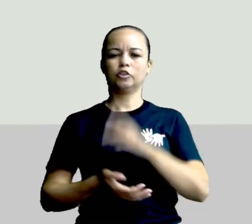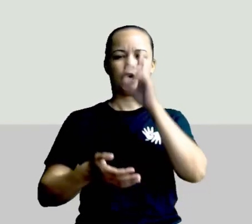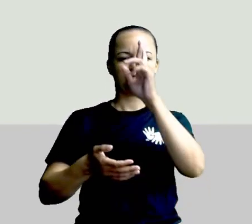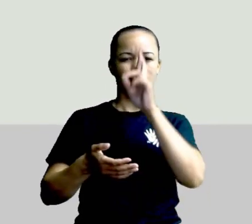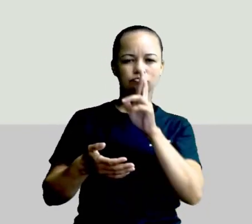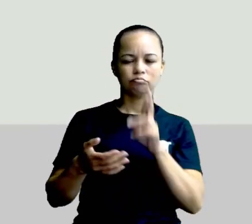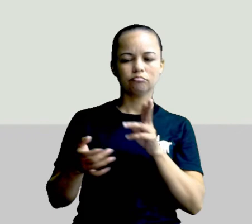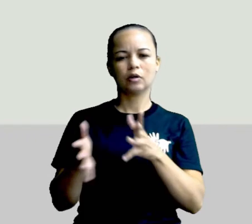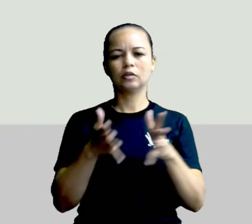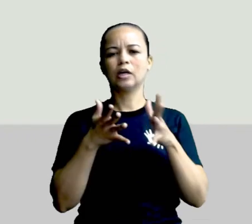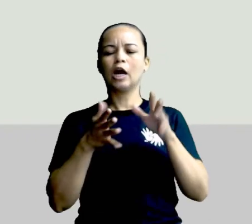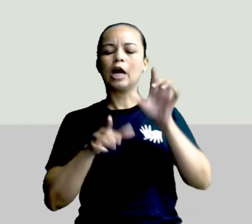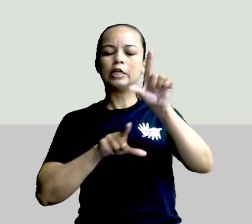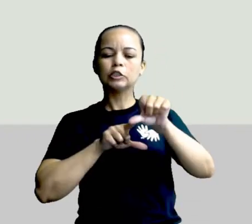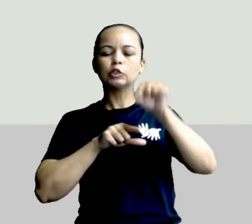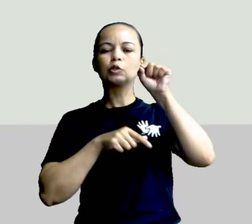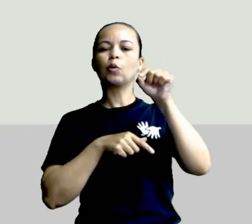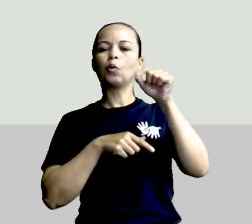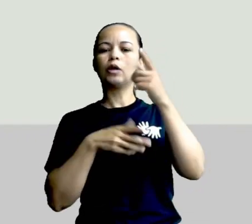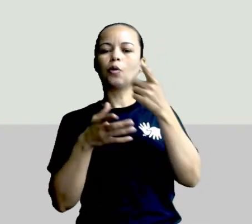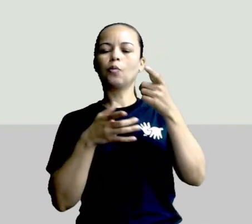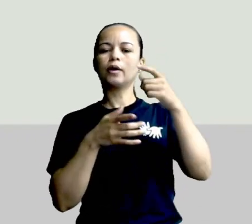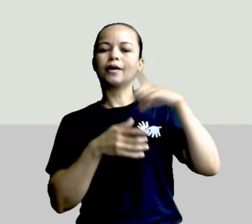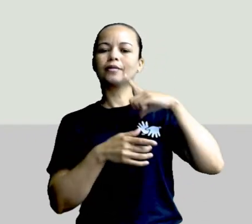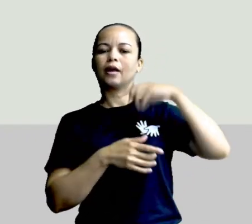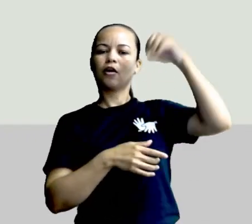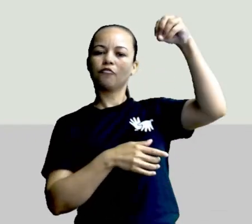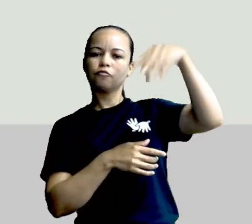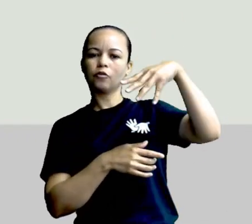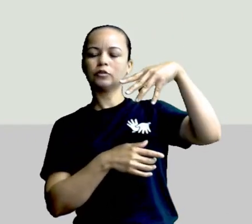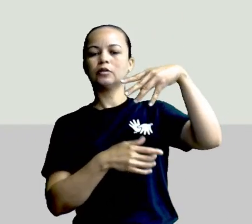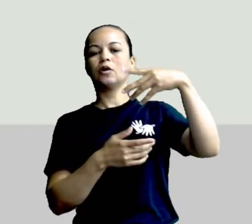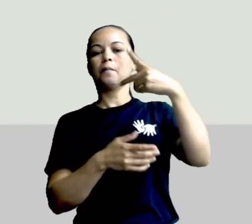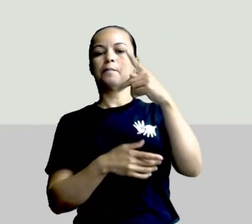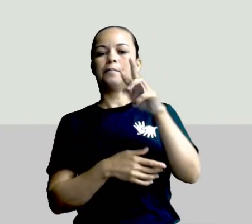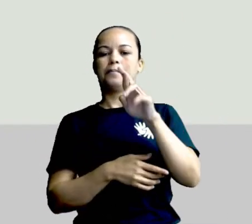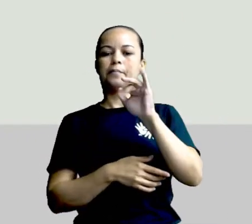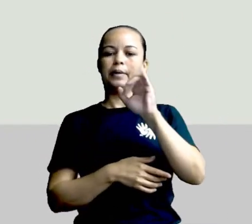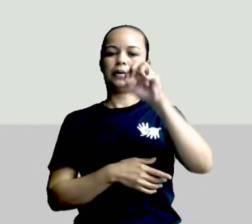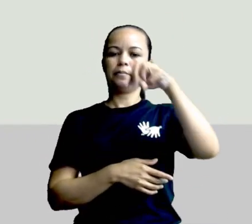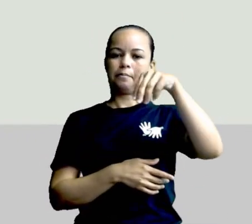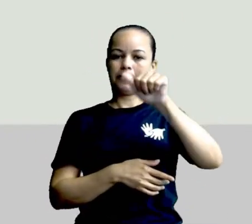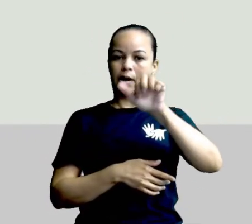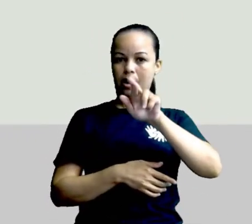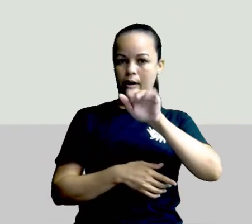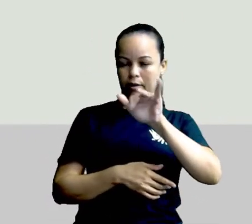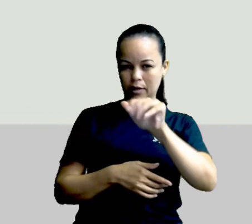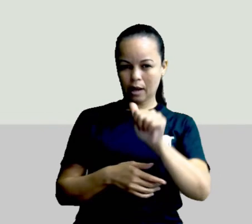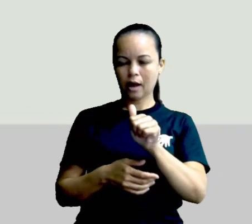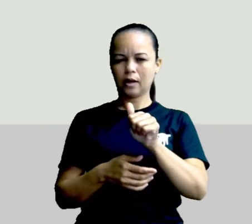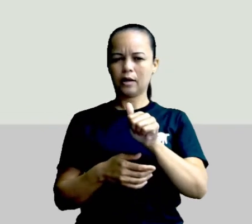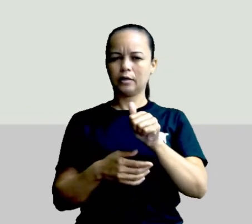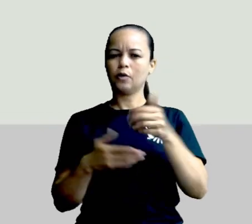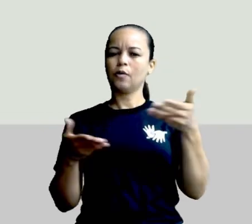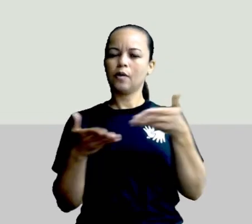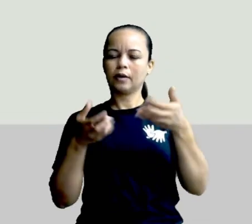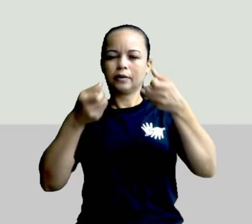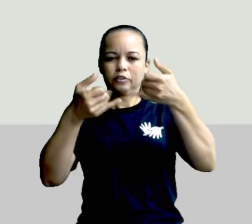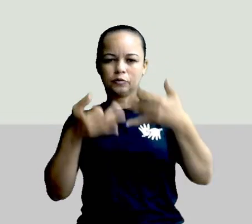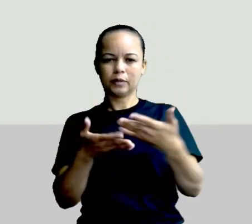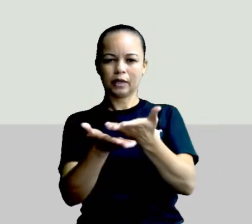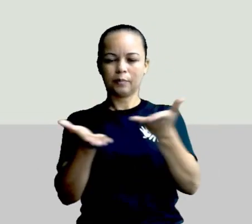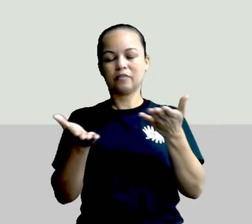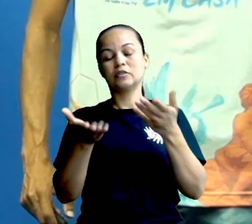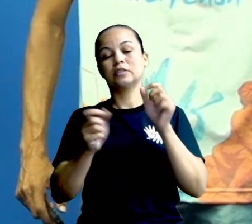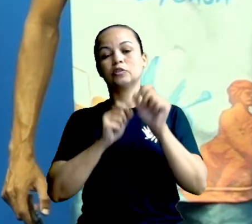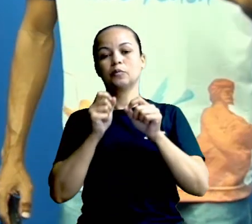entre as alternativas a seguir, escolha aquela que contém apenas fonte de luz primária. Fonte de luz. Volta um